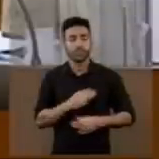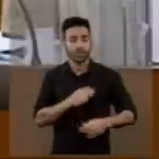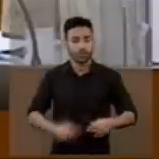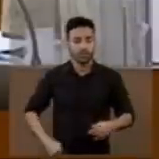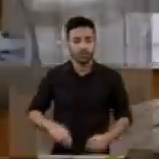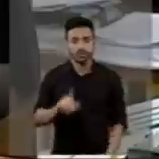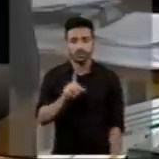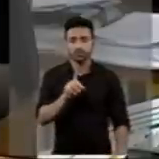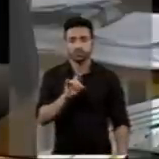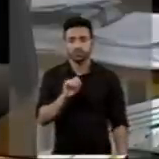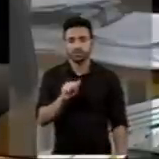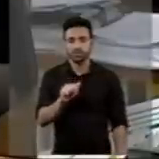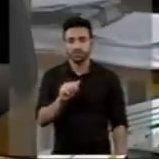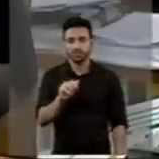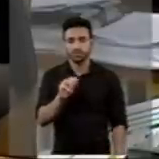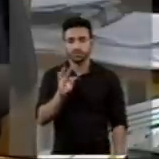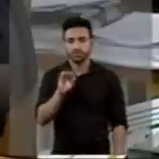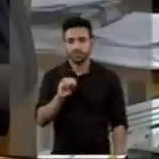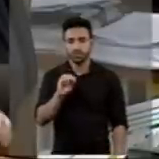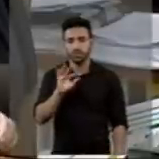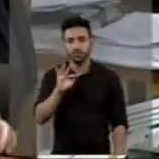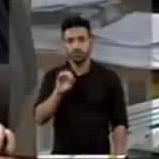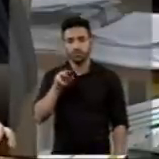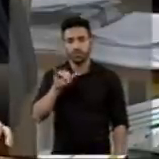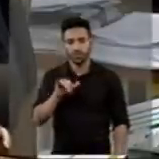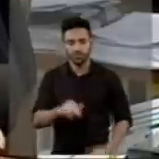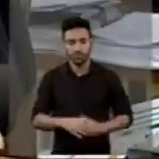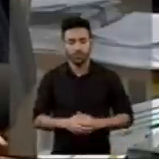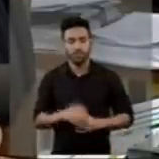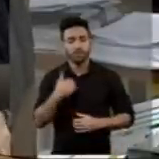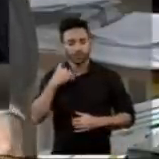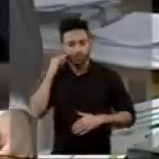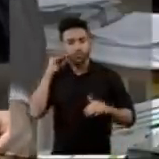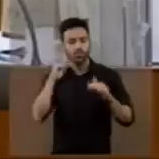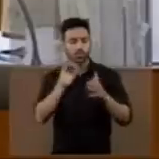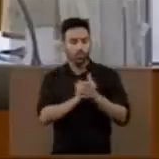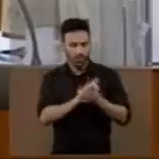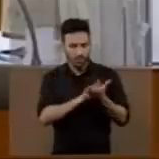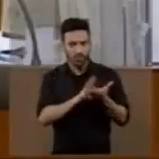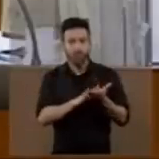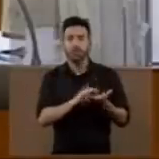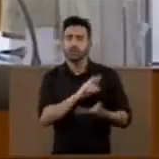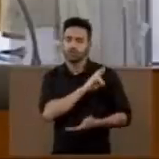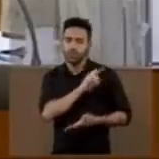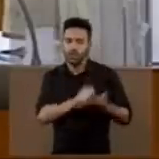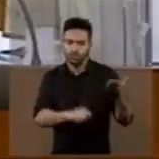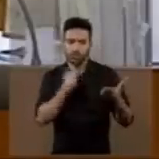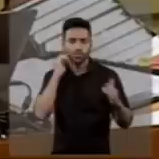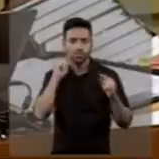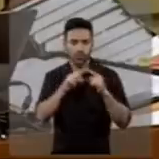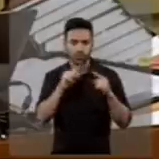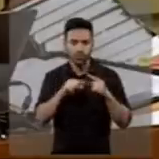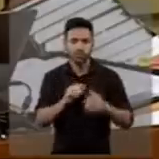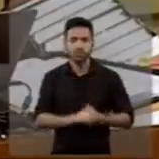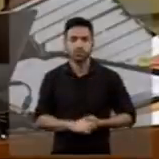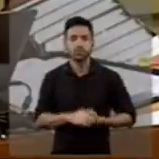Ministro Dias Toffoli. Senhor Presidente, eu cumprimento também o relator e o acompanho. Agradeço a Vossa Excelência, ministro. O